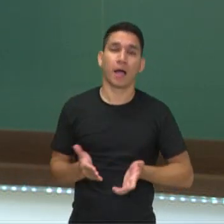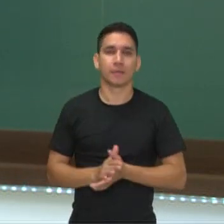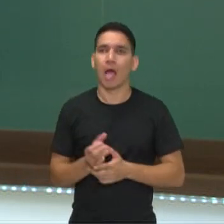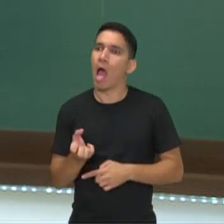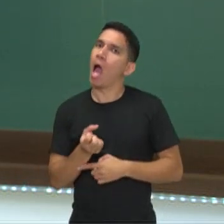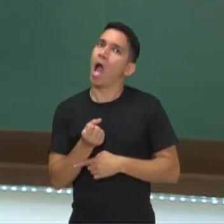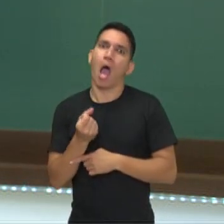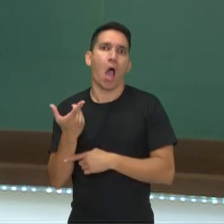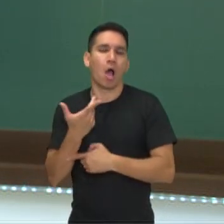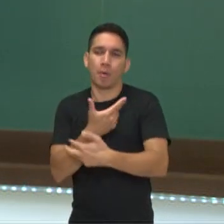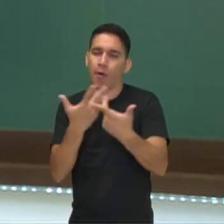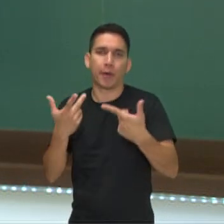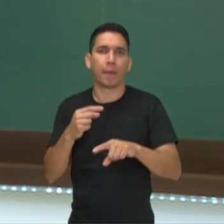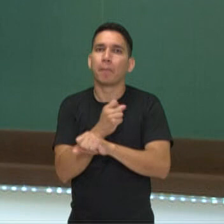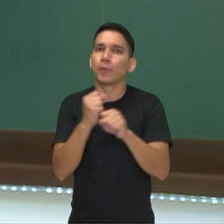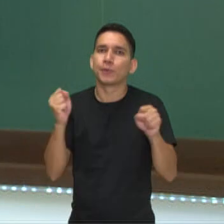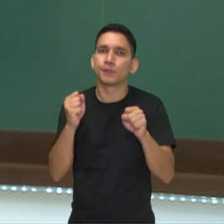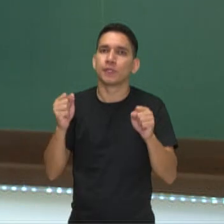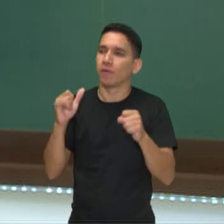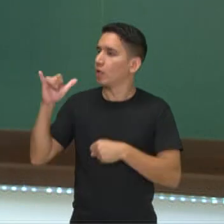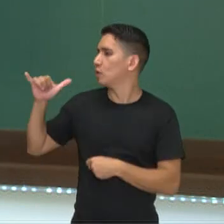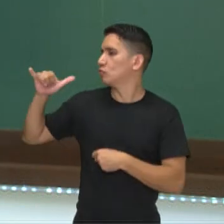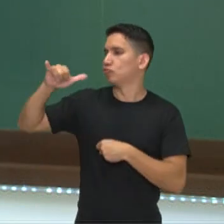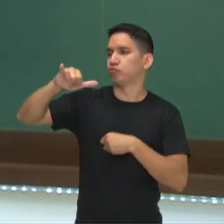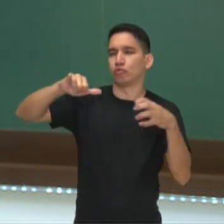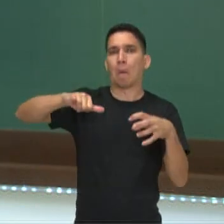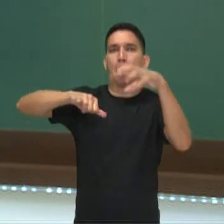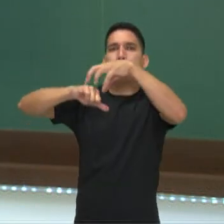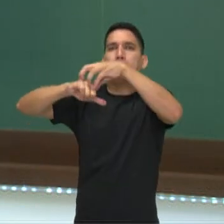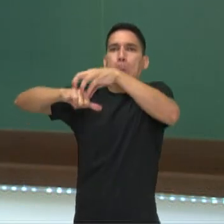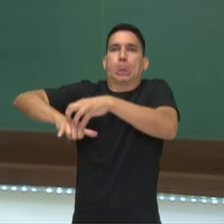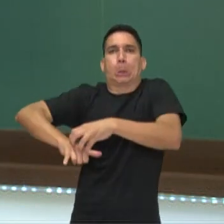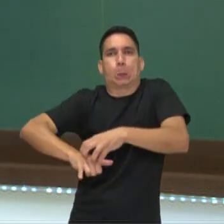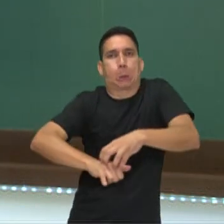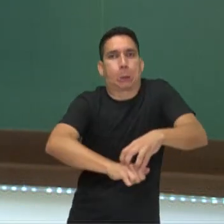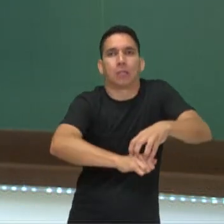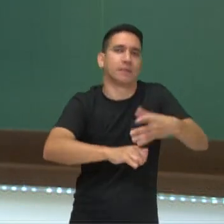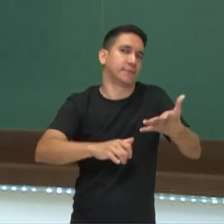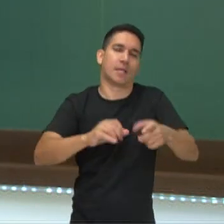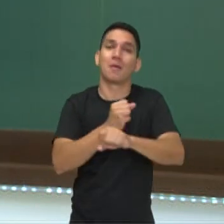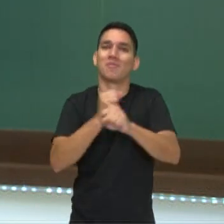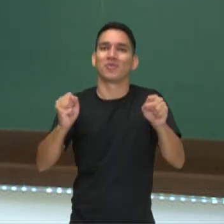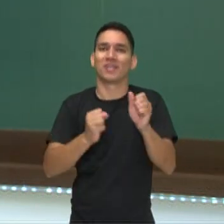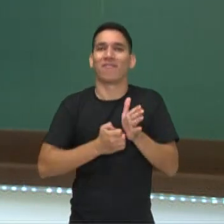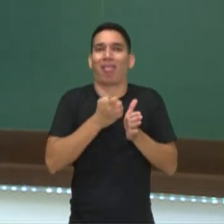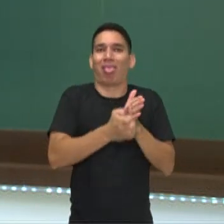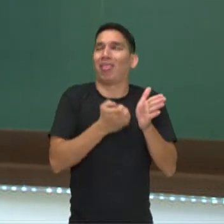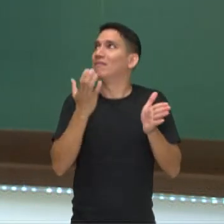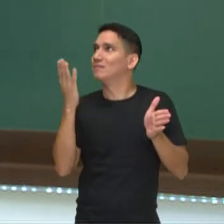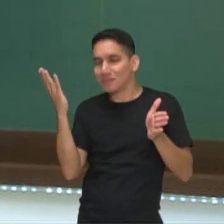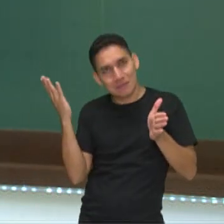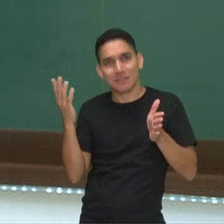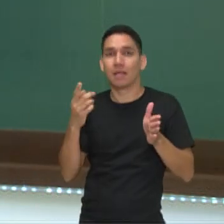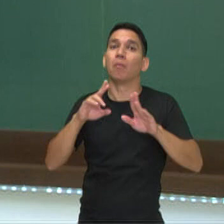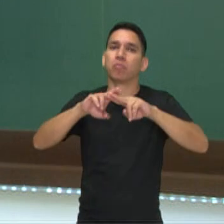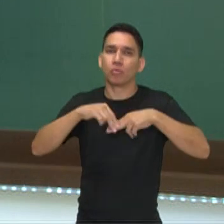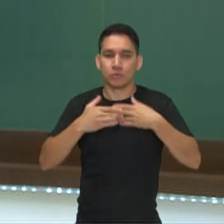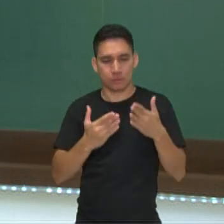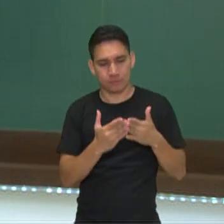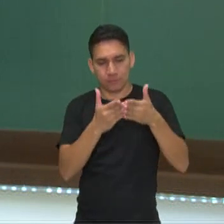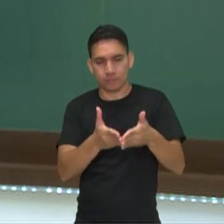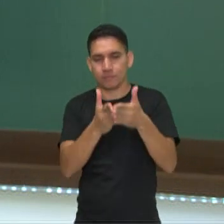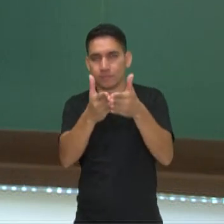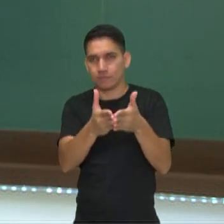como ser deslocada, por exemplo, por avião. E não tem como ir pelo trem. O navio, ele vai carregar de um porto para o